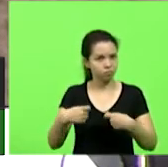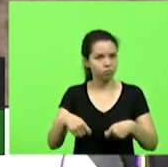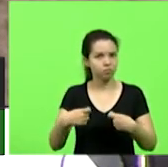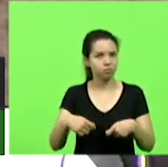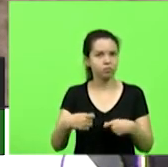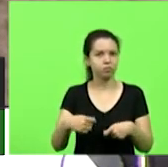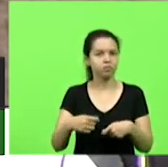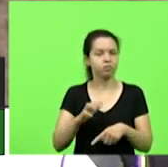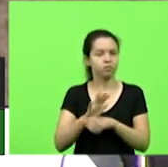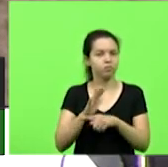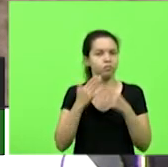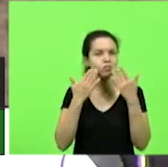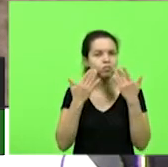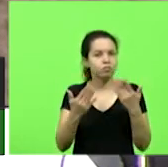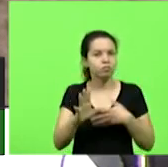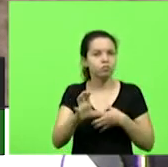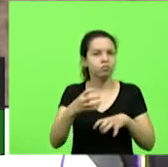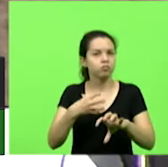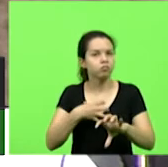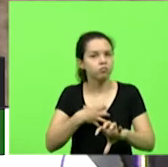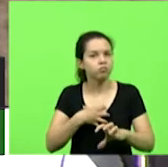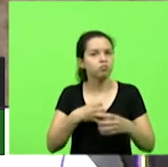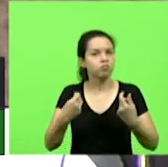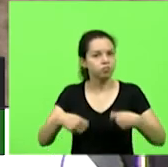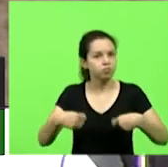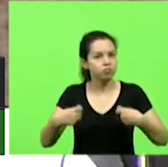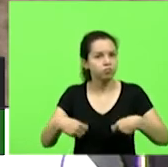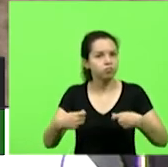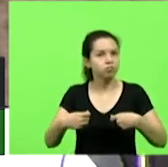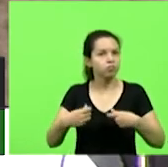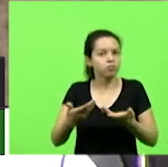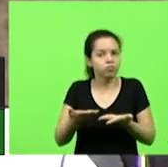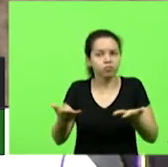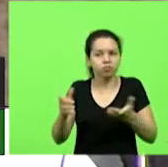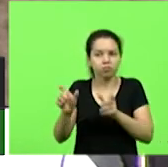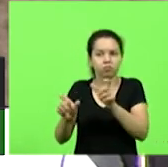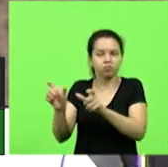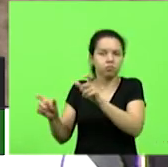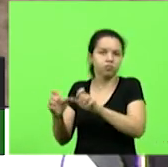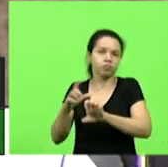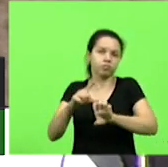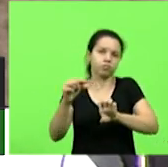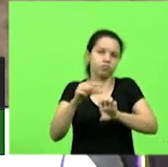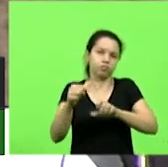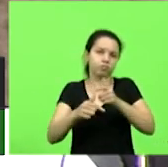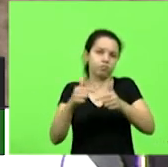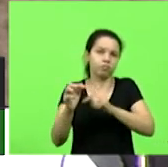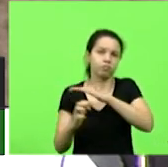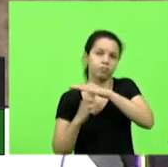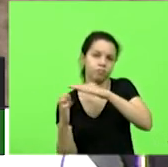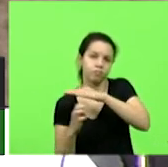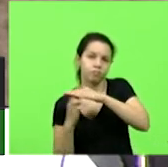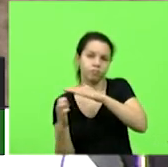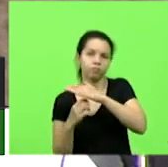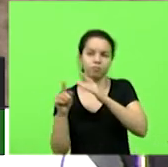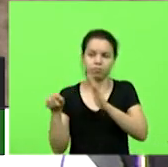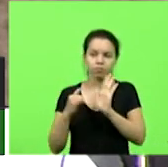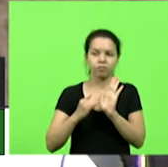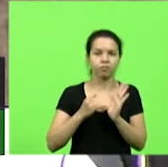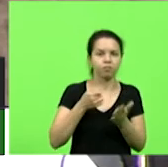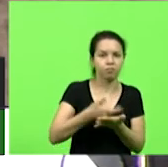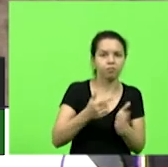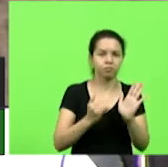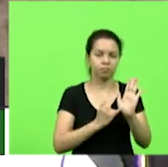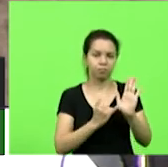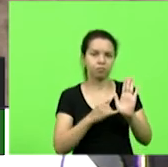essa mostra de sensibilidade para quem empreende, para quem emprega, para quem paga impostos em Santa